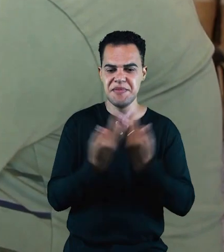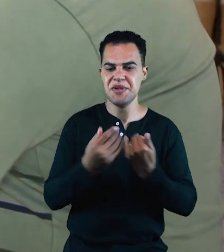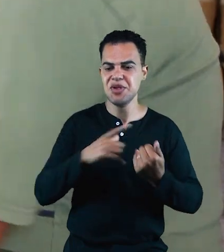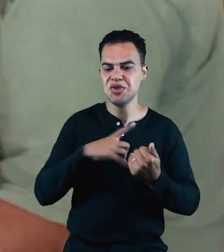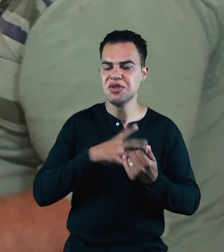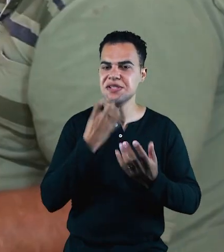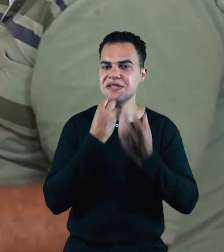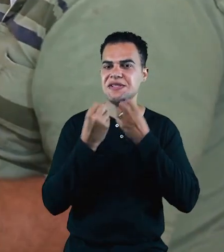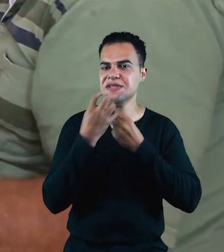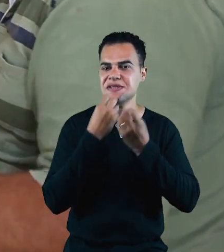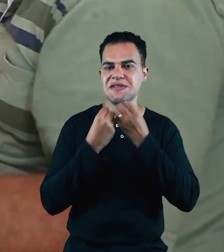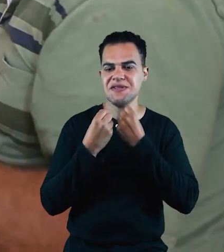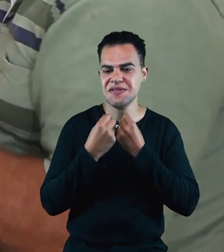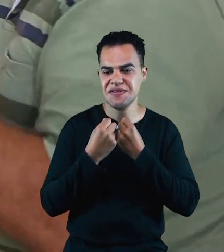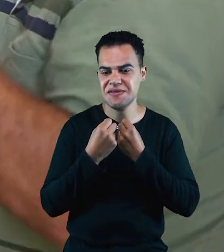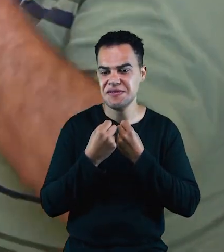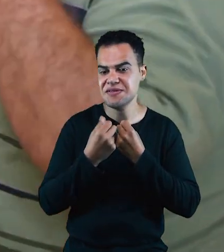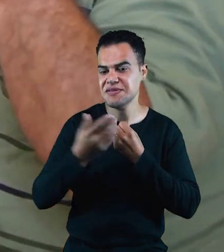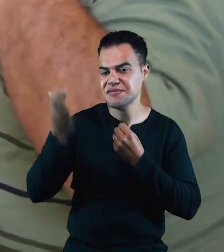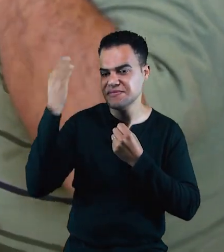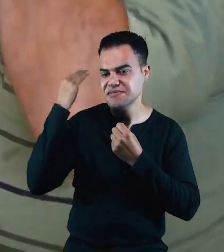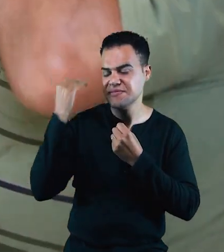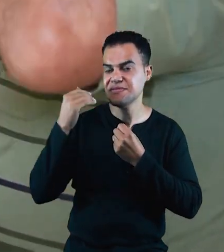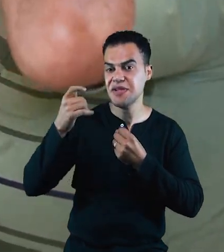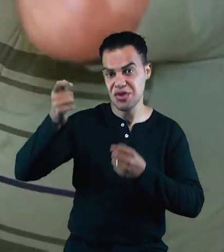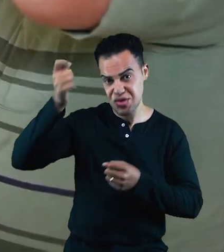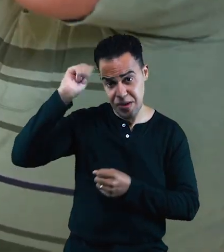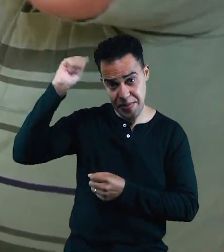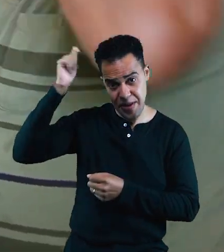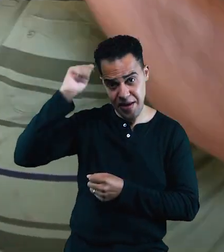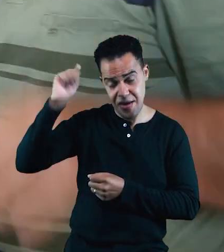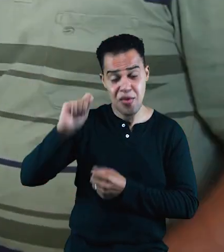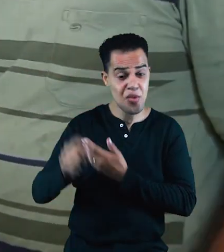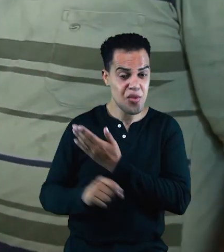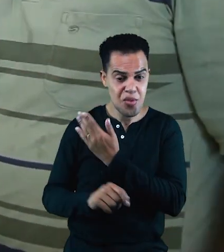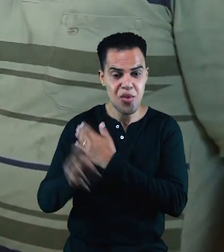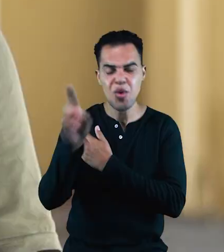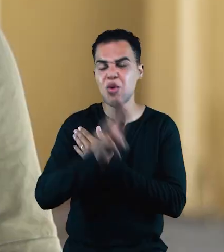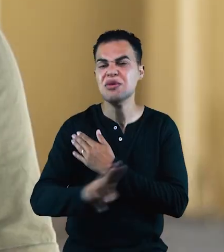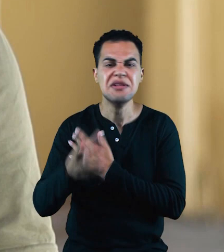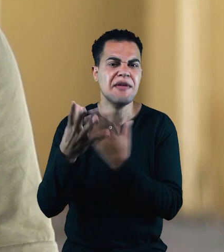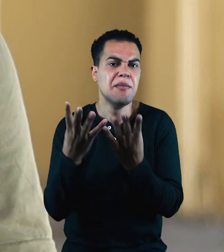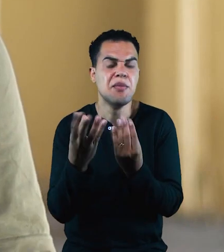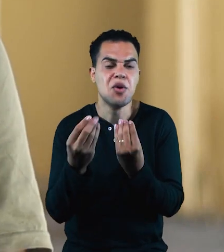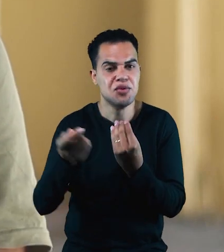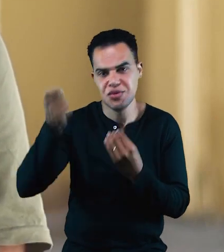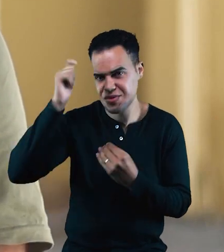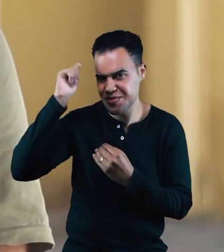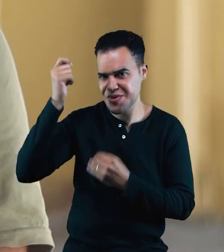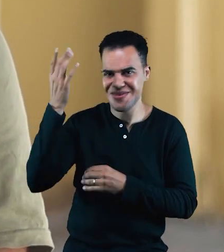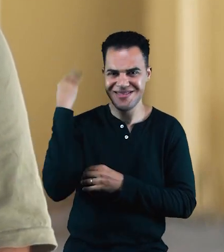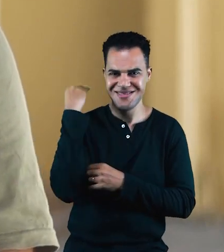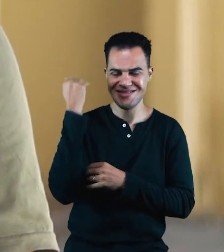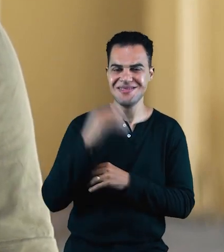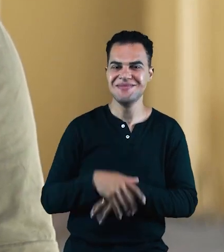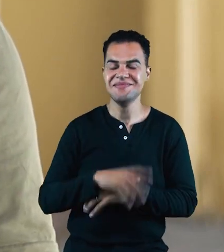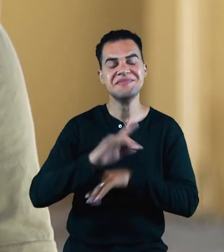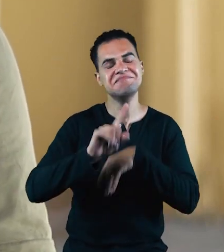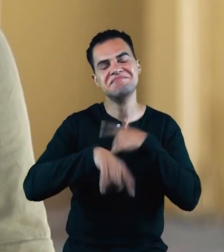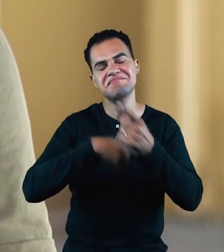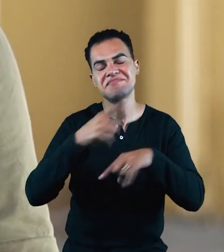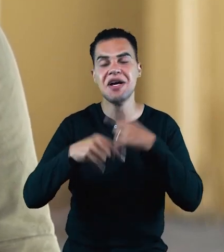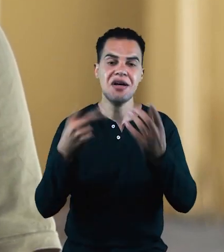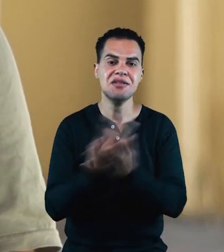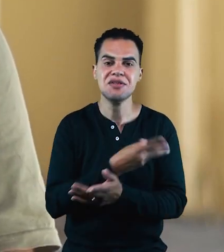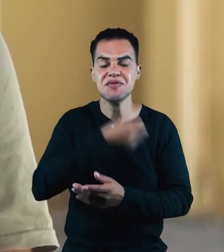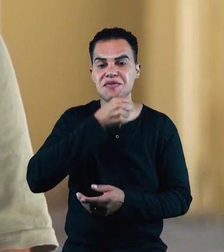aquele... E naquela época, chapéu em 1920 até 1970, usava-se muito chapéu, né? E depois nossos avós